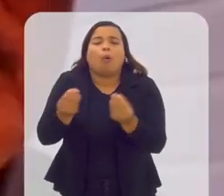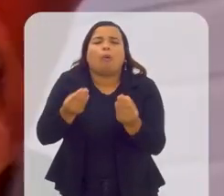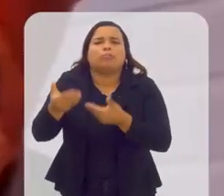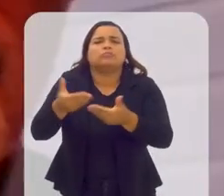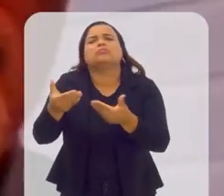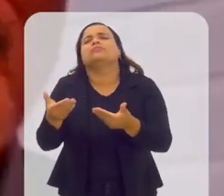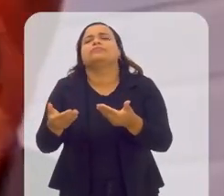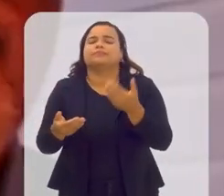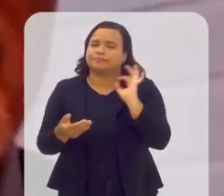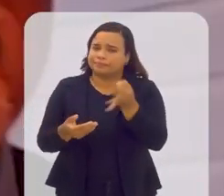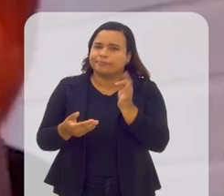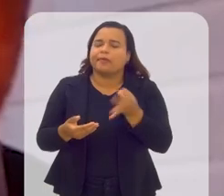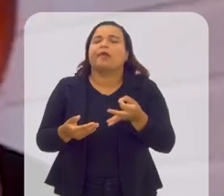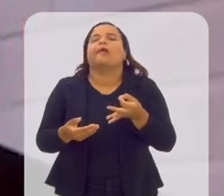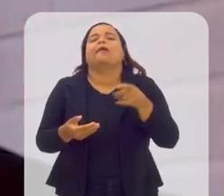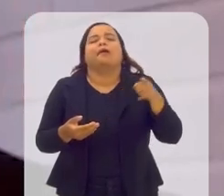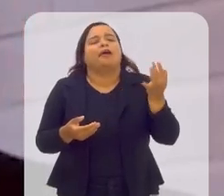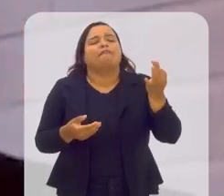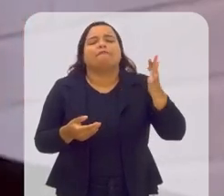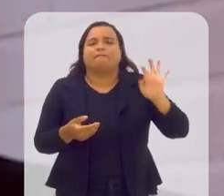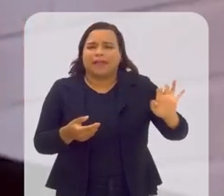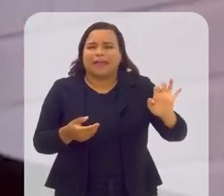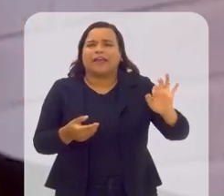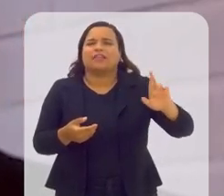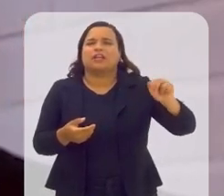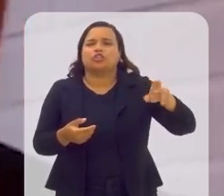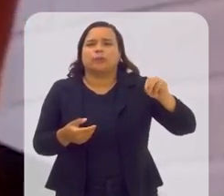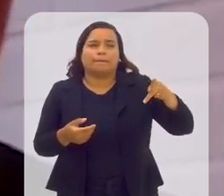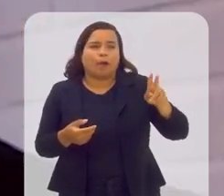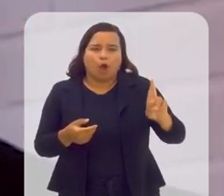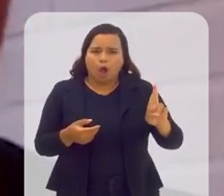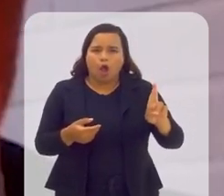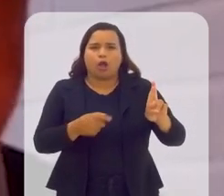tanto a Fetranspor, que transporta passageiros, como a Fetranscarga,